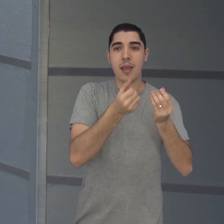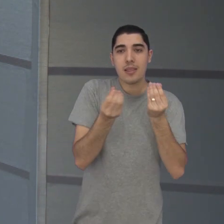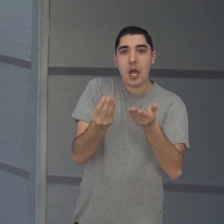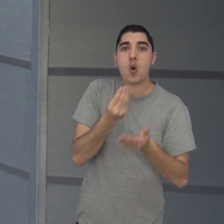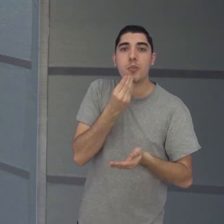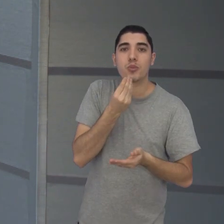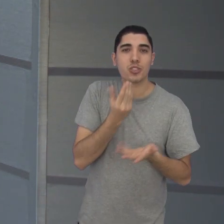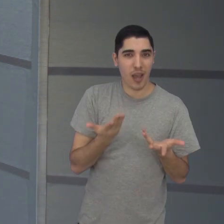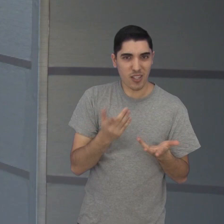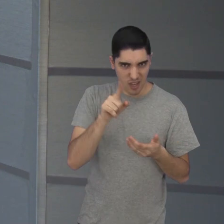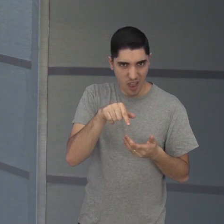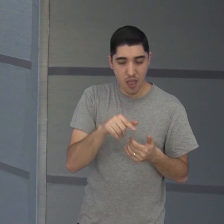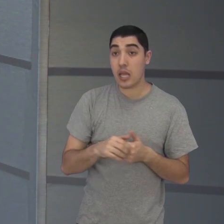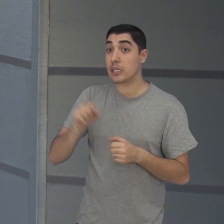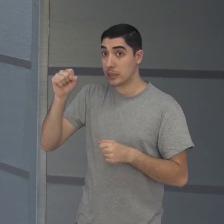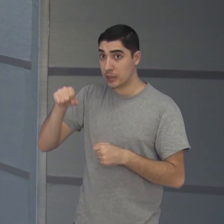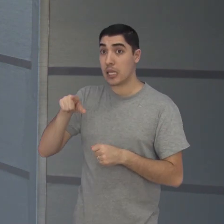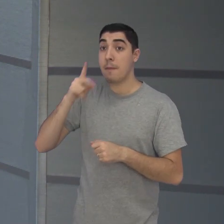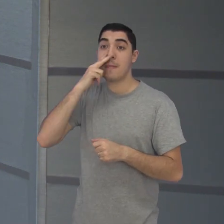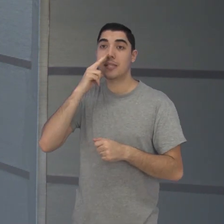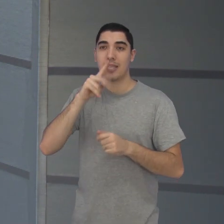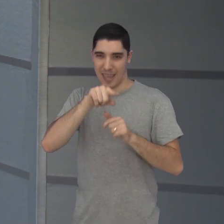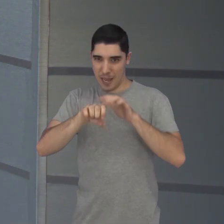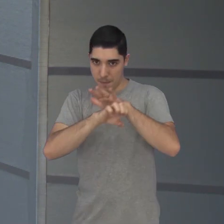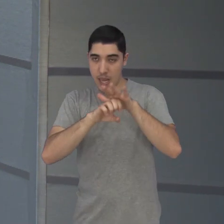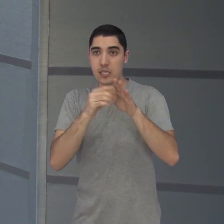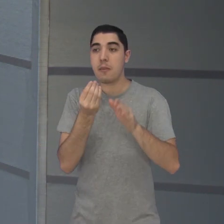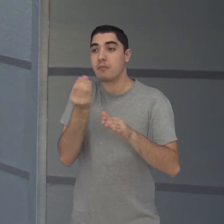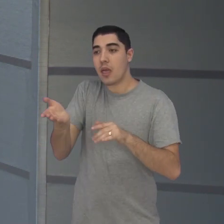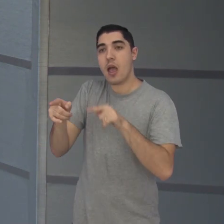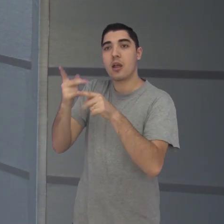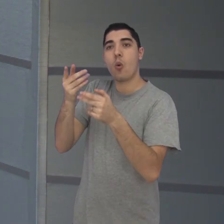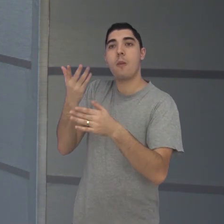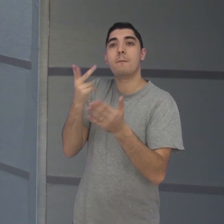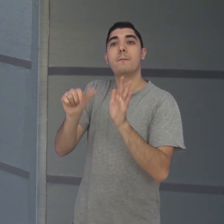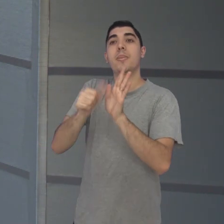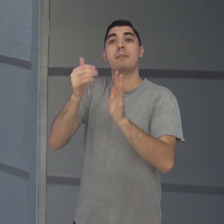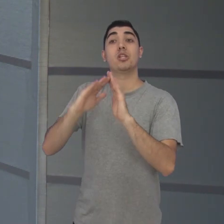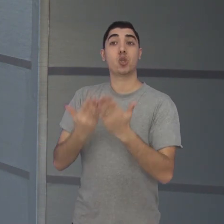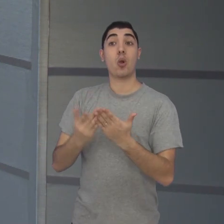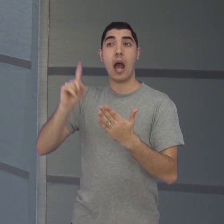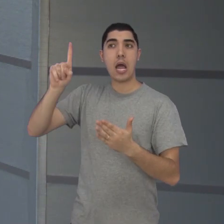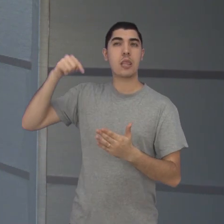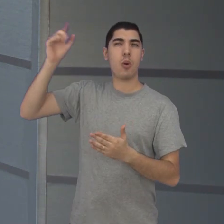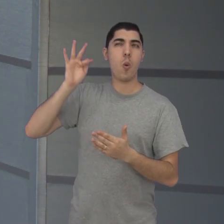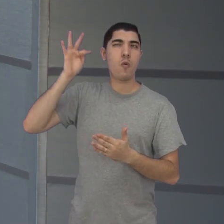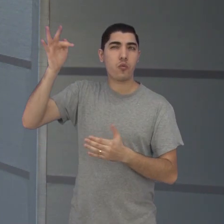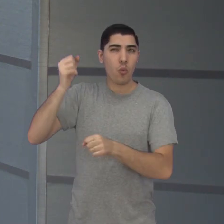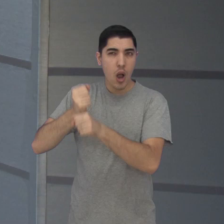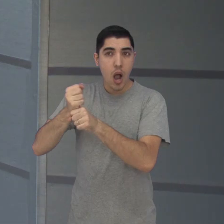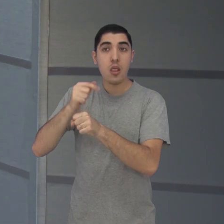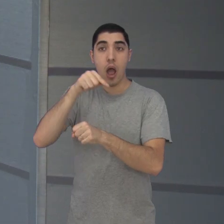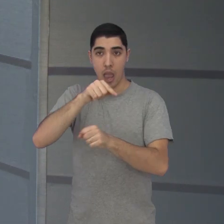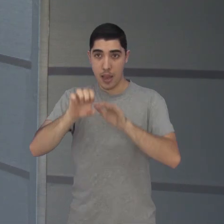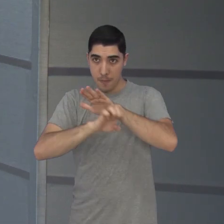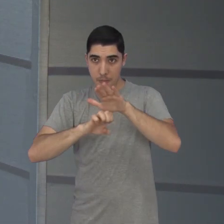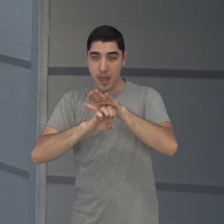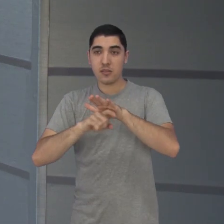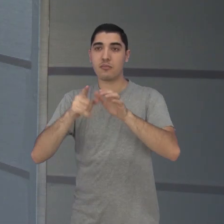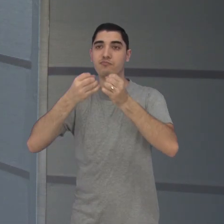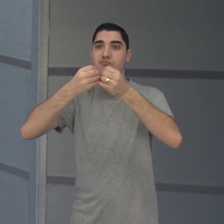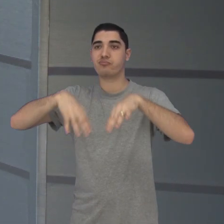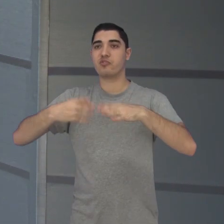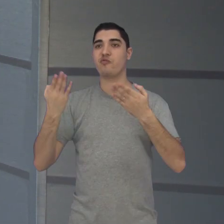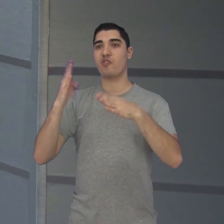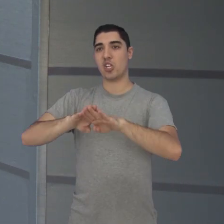a mano? escola dele no cinema, né? Tanto é que a Vera Cruz faliu anos depois. E ele se entristeceu muito